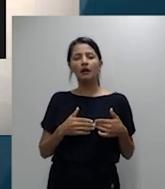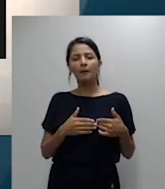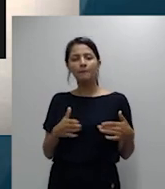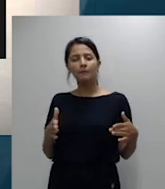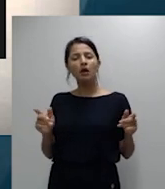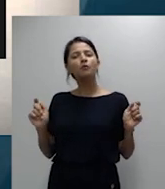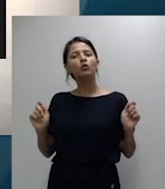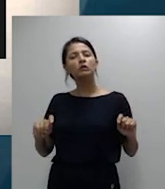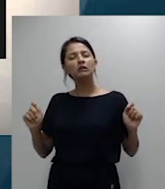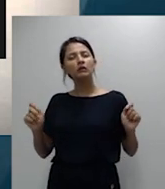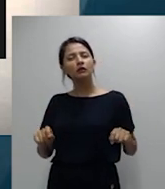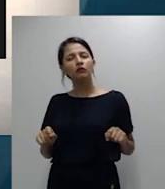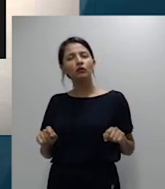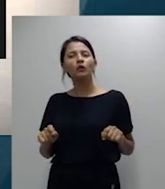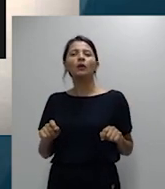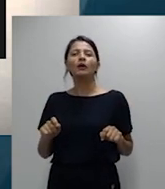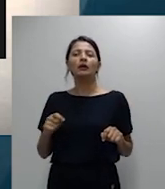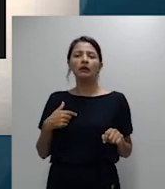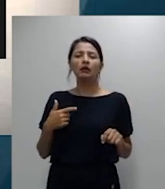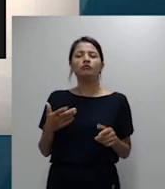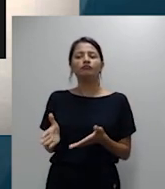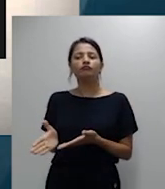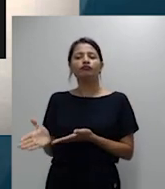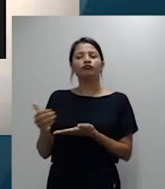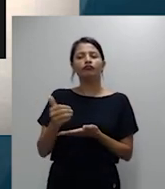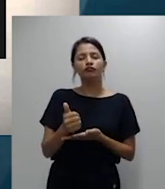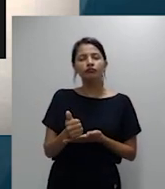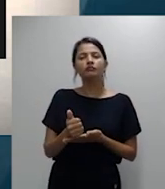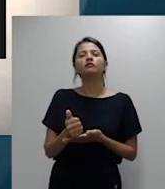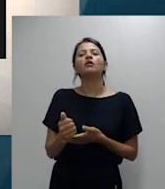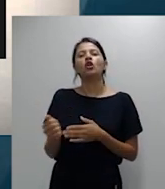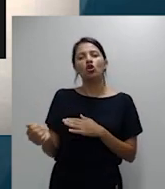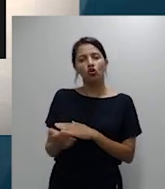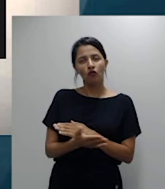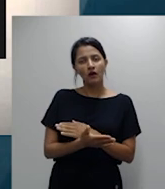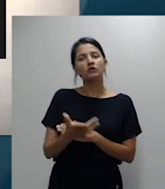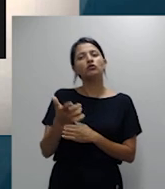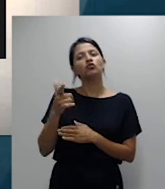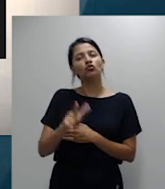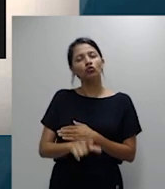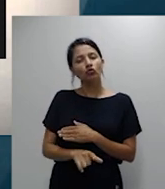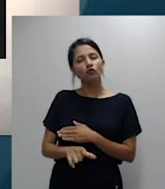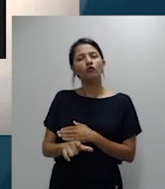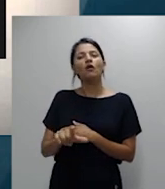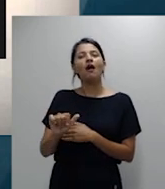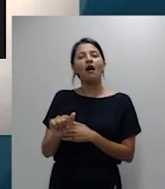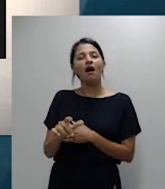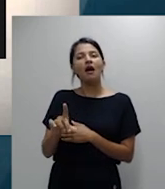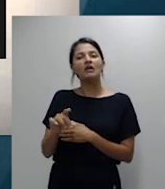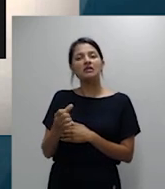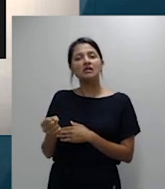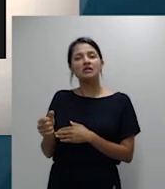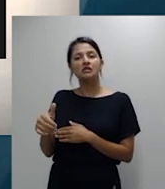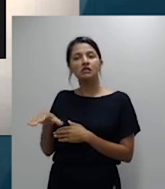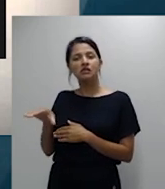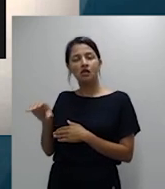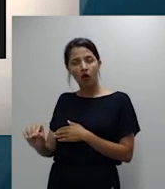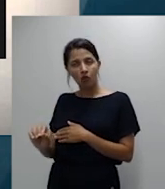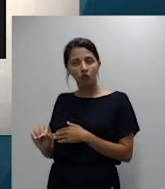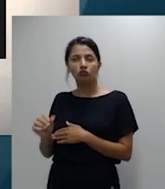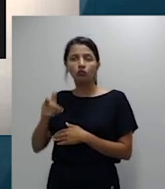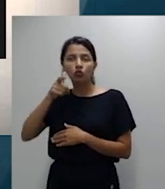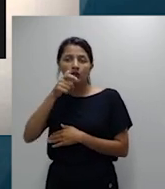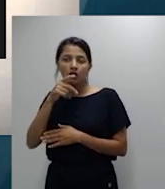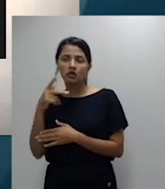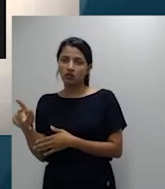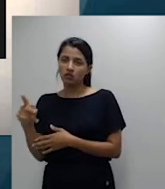possibilidade de que a cada recolhimento e renovar-se e a lesão ao interesse do impetrante